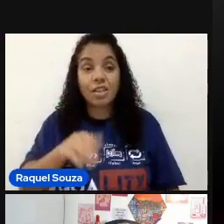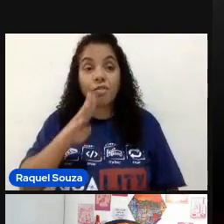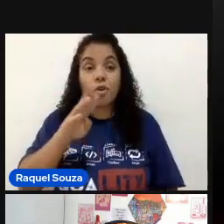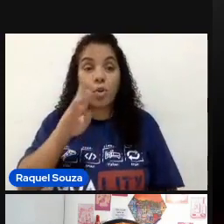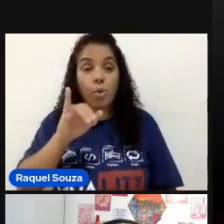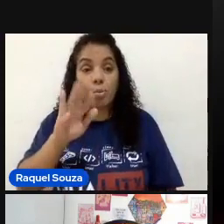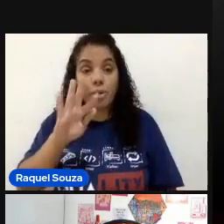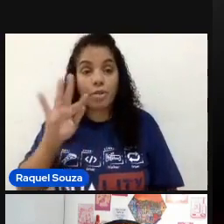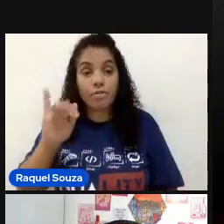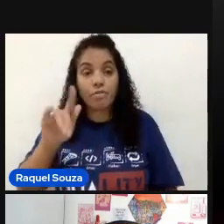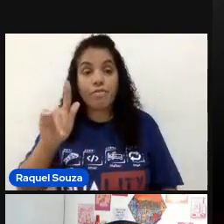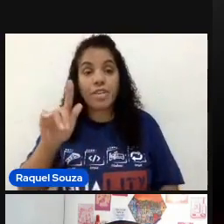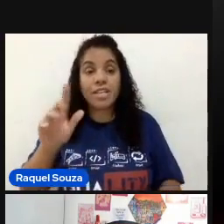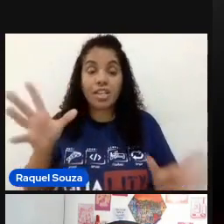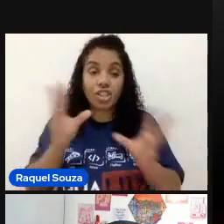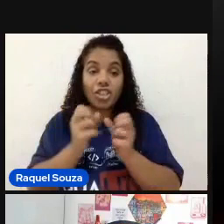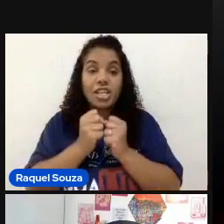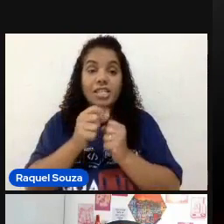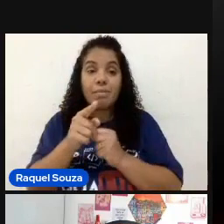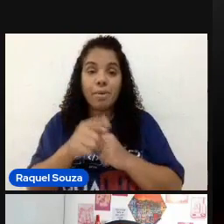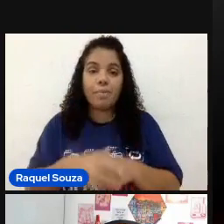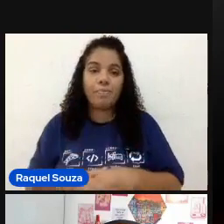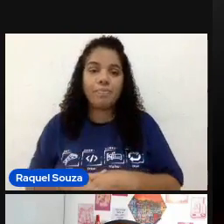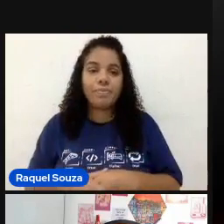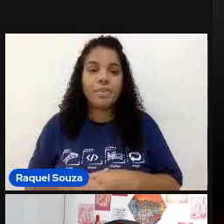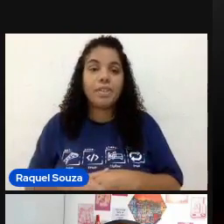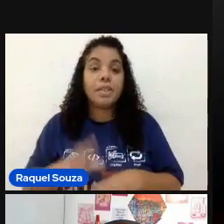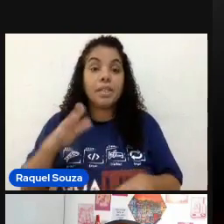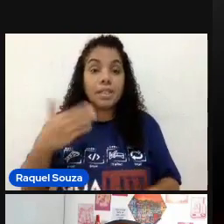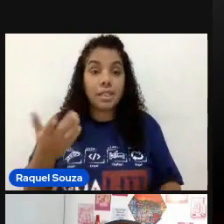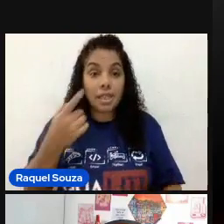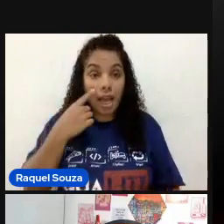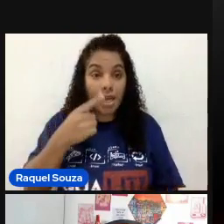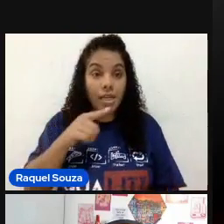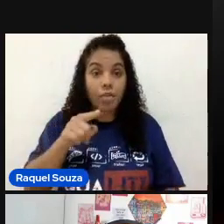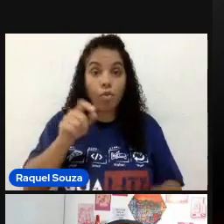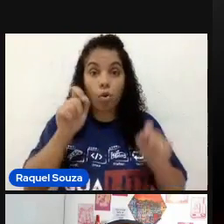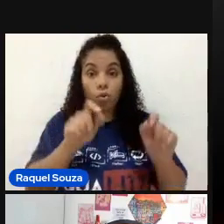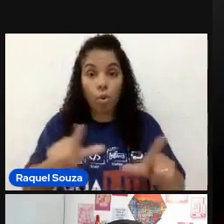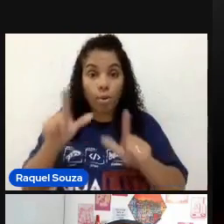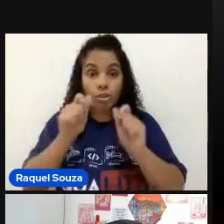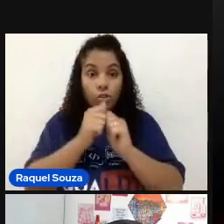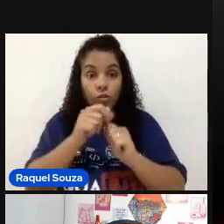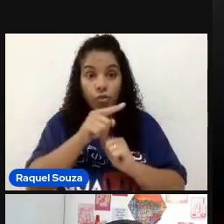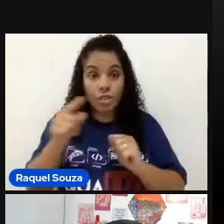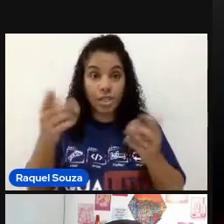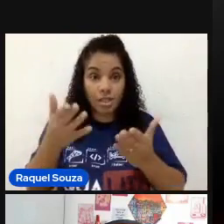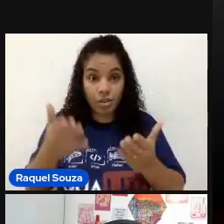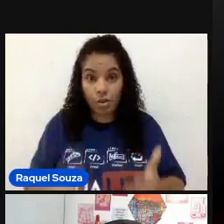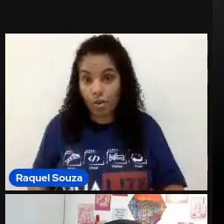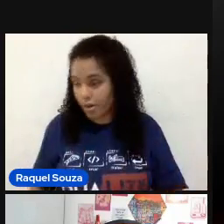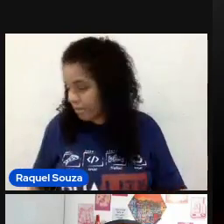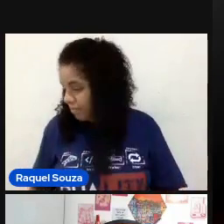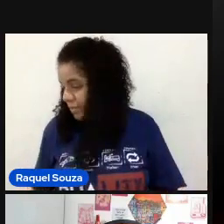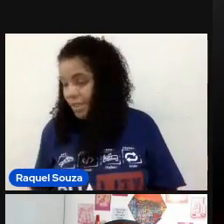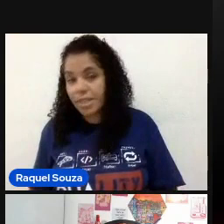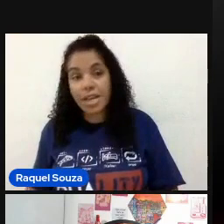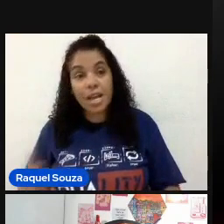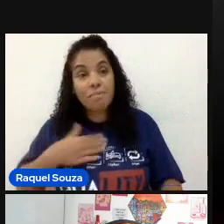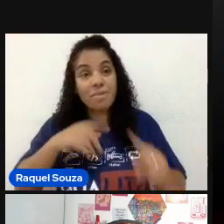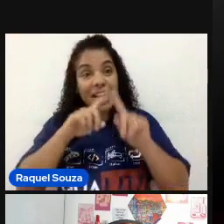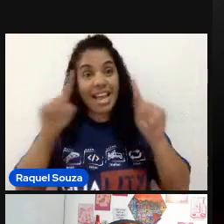gente recebeu. E aí eu vou compartilhar com vocês agora a minha